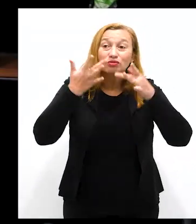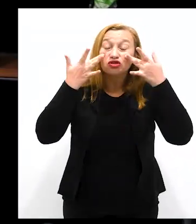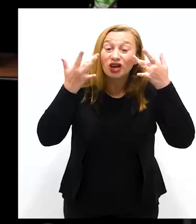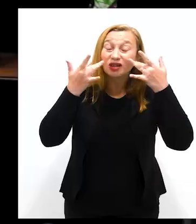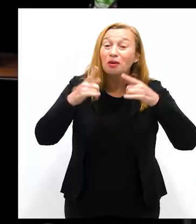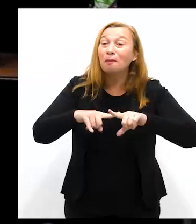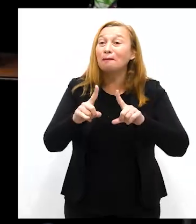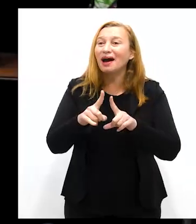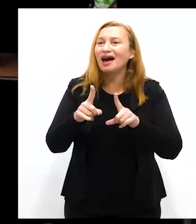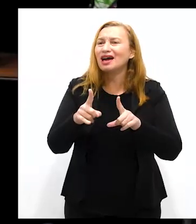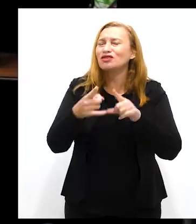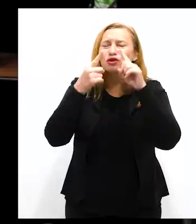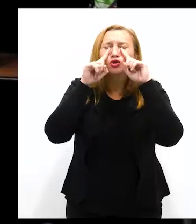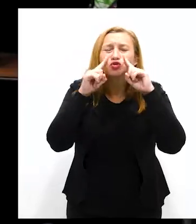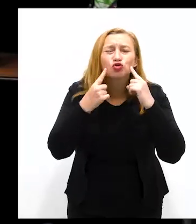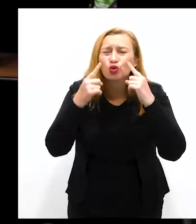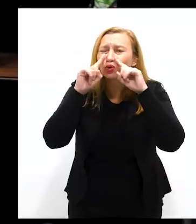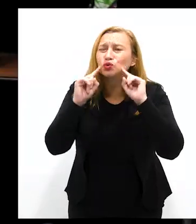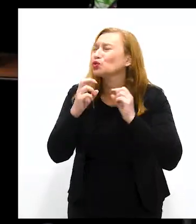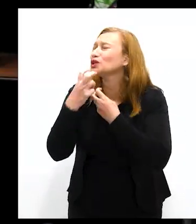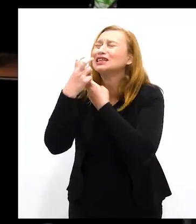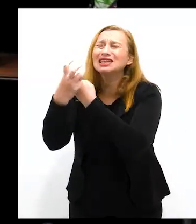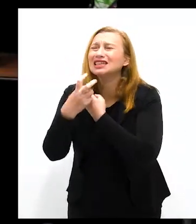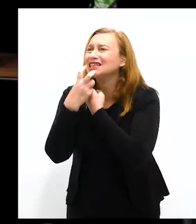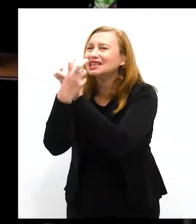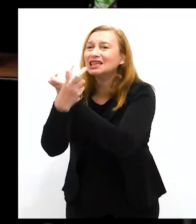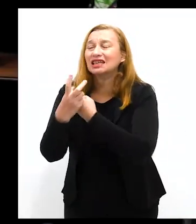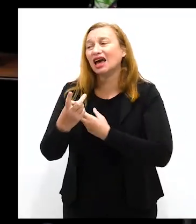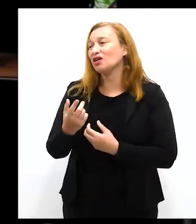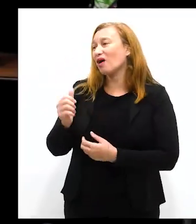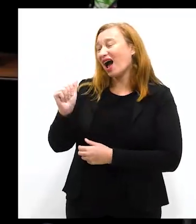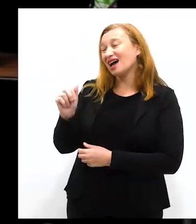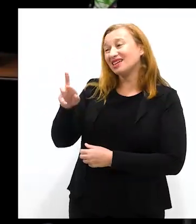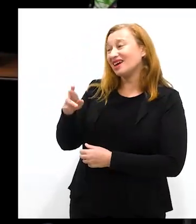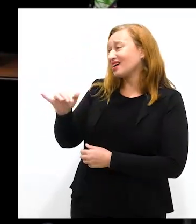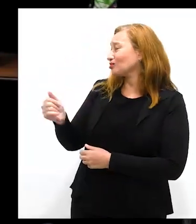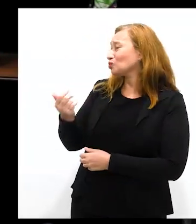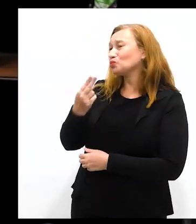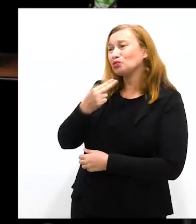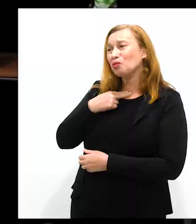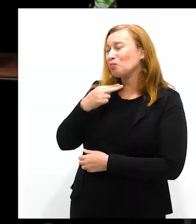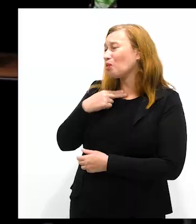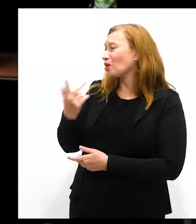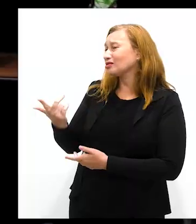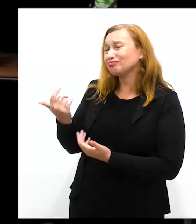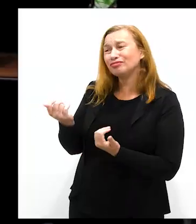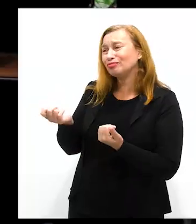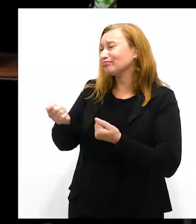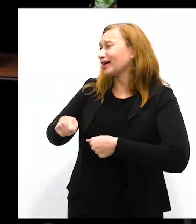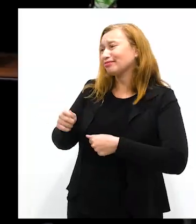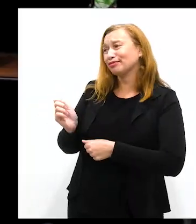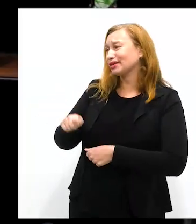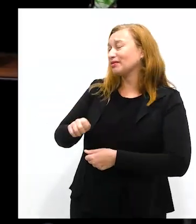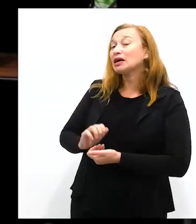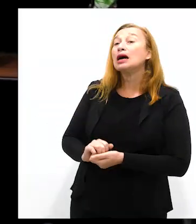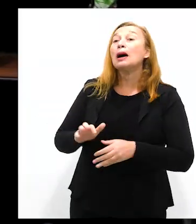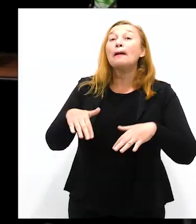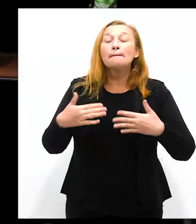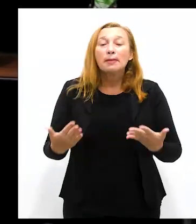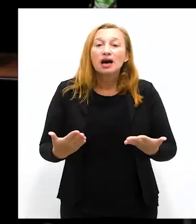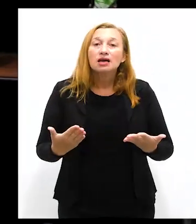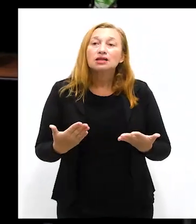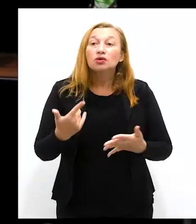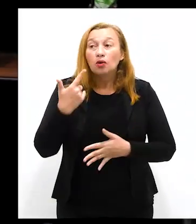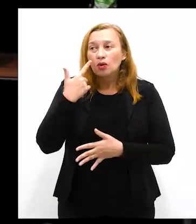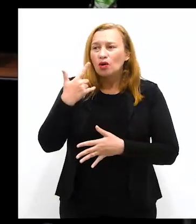né? Mas foi um desabo de choro, de grito. Eu falei, Adriana, não tem condição, porque no ensaio eu vi que não dava. Mas